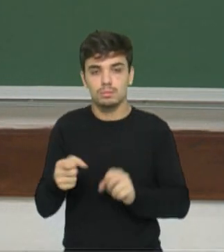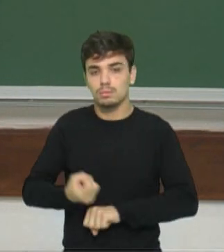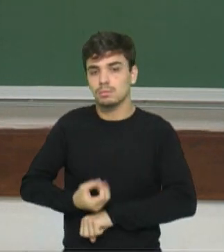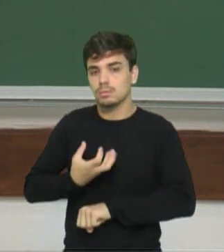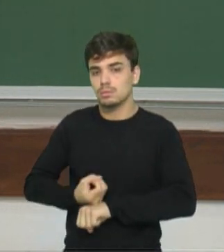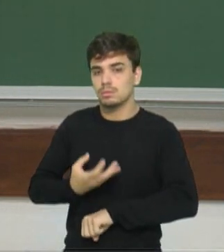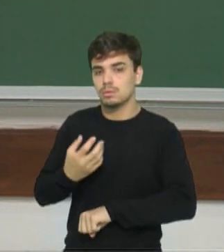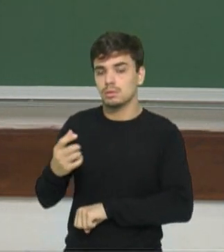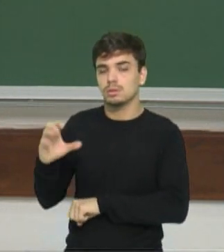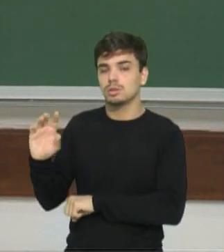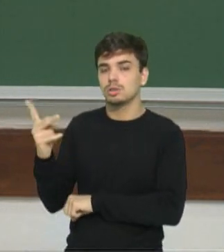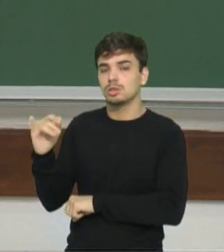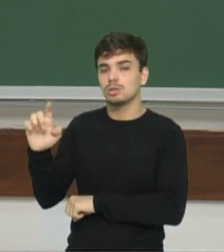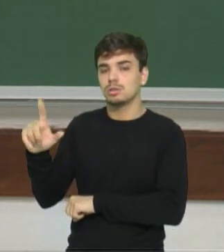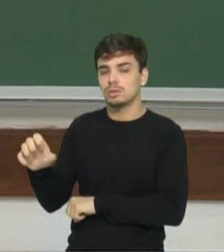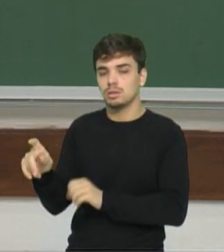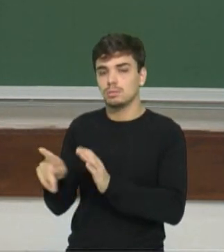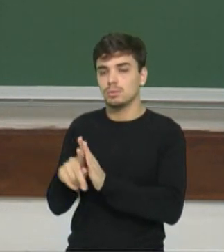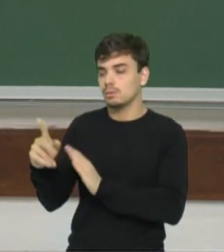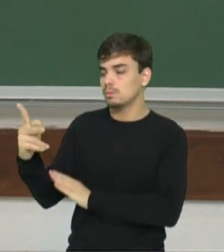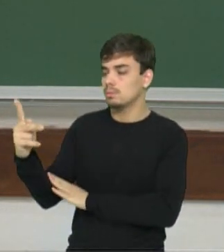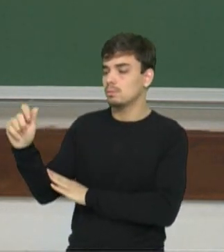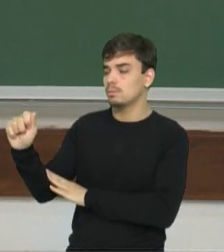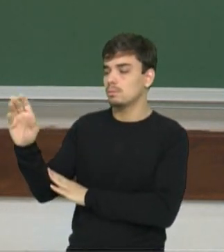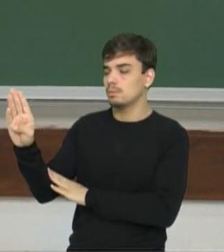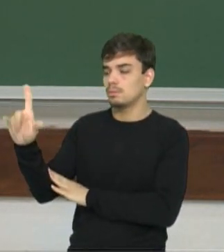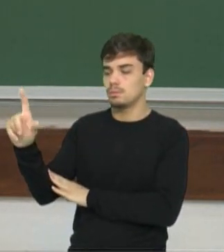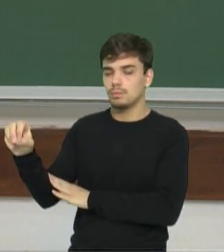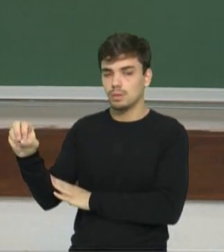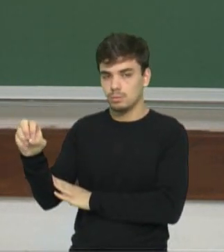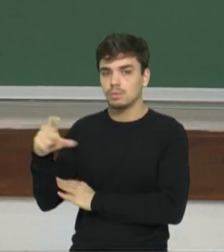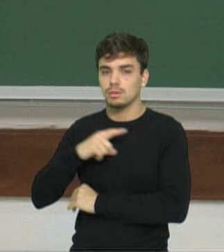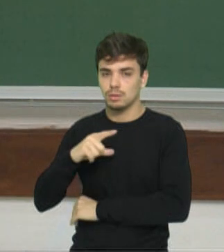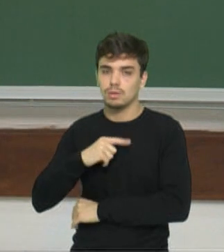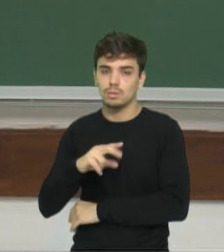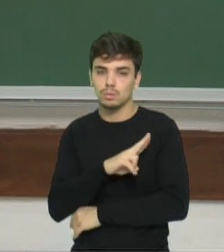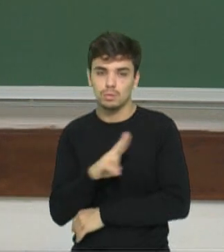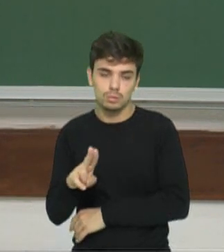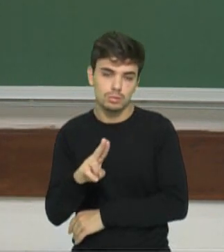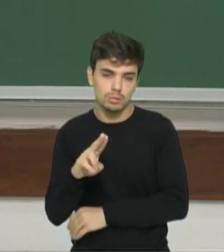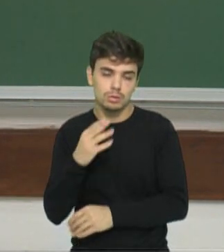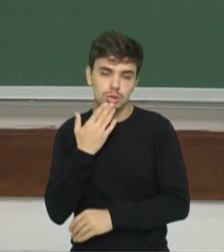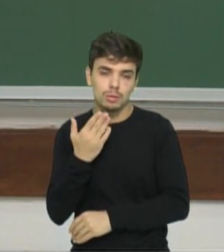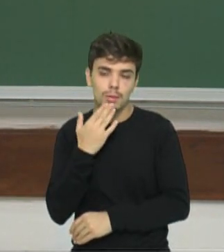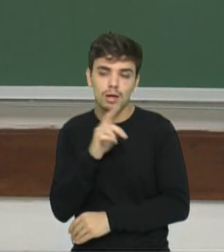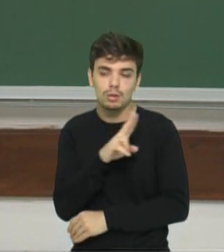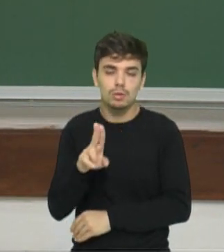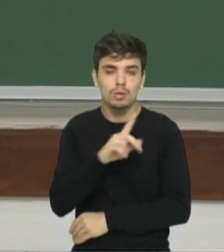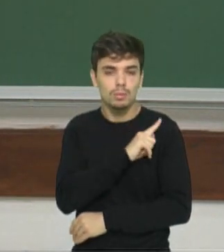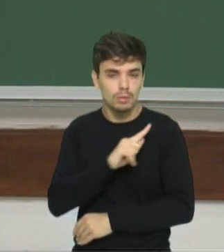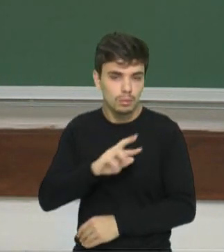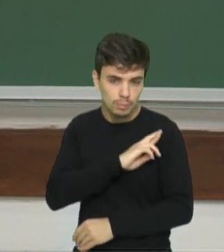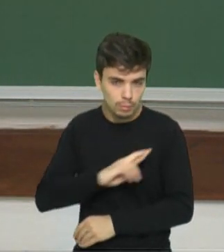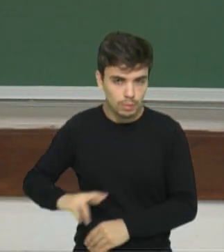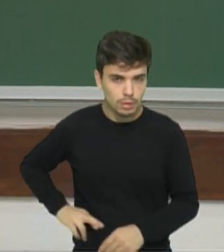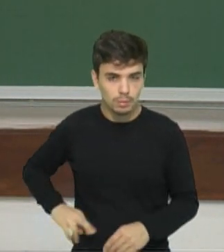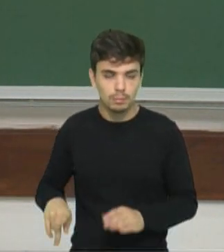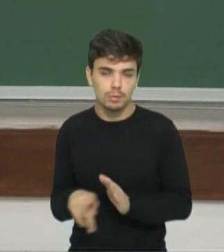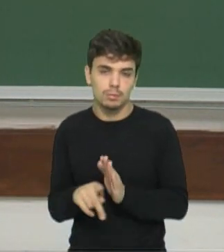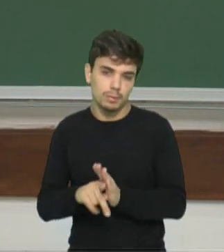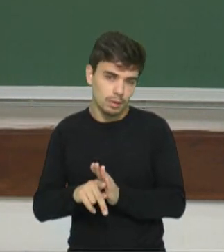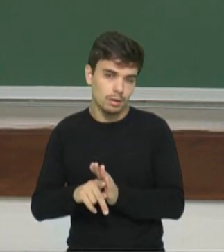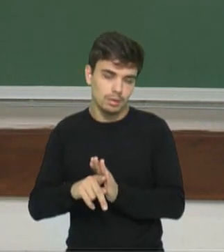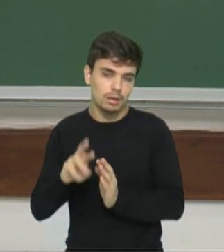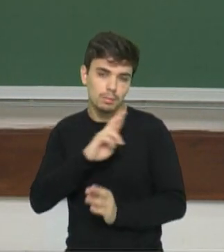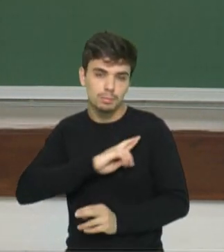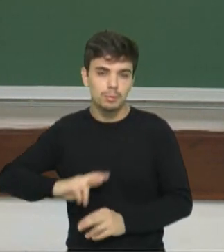Pablo Neruda teria chamado o novo governo da Guatemala de República de Bananas, em referência à economia local,